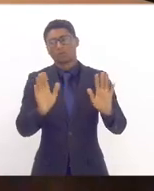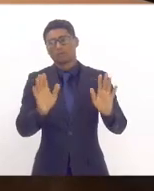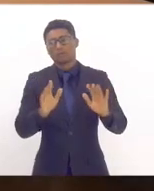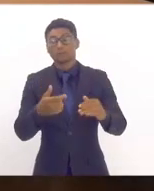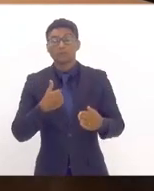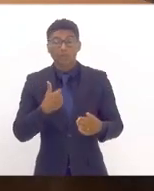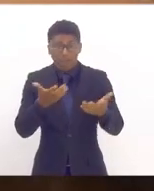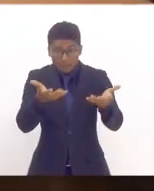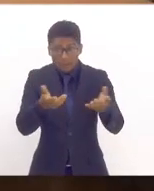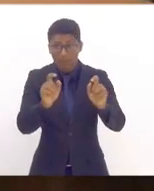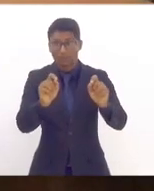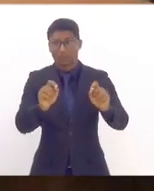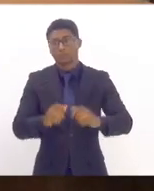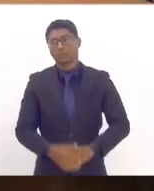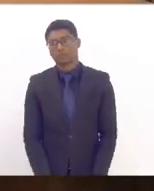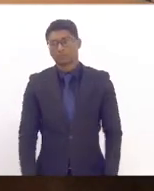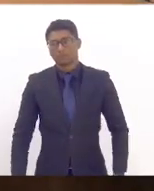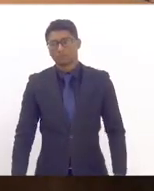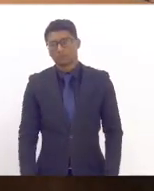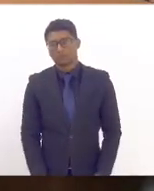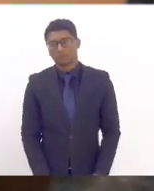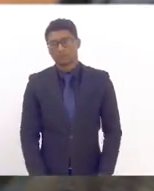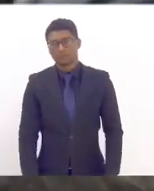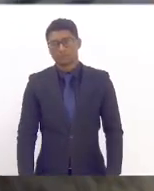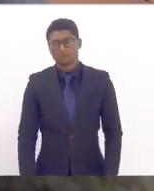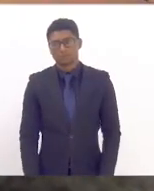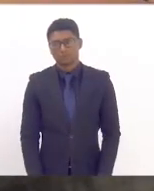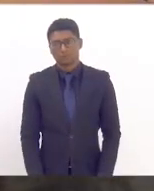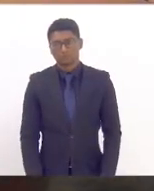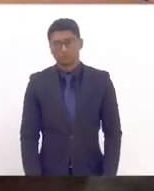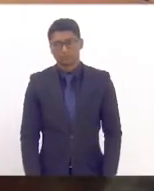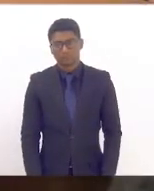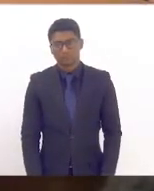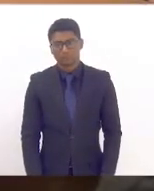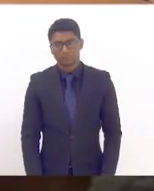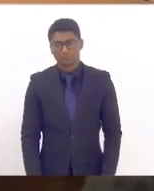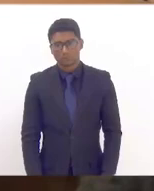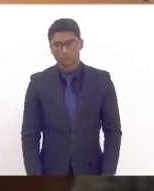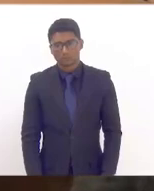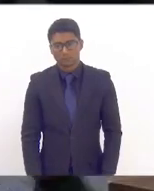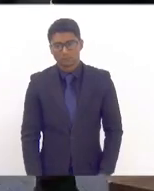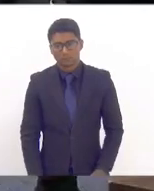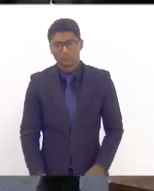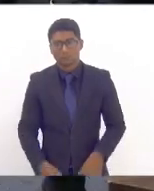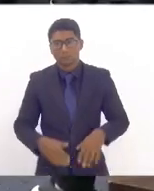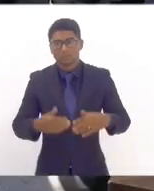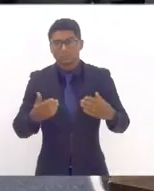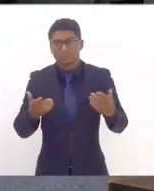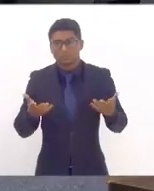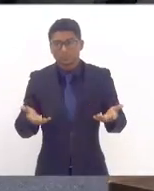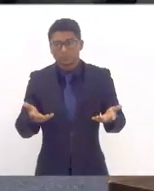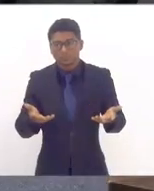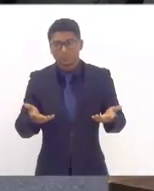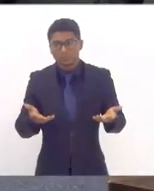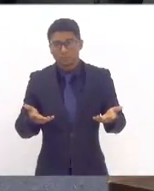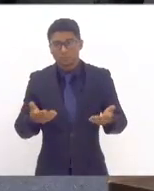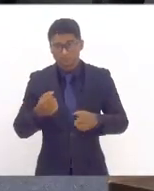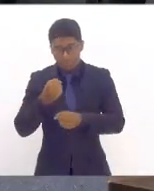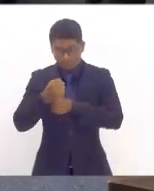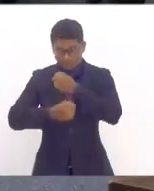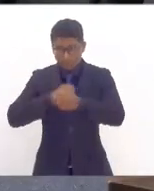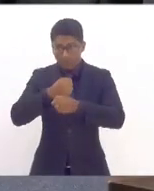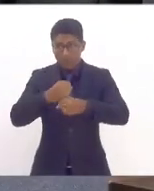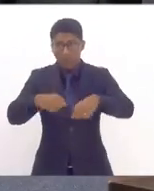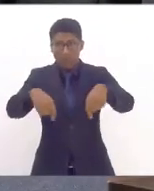eu tô desejando Exatamente é que seja decidido este ano